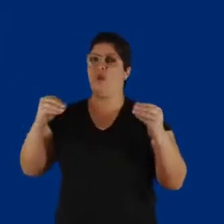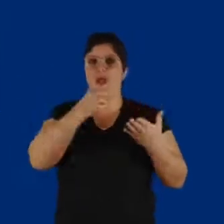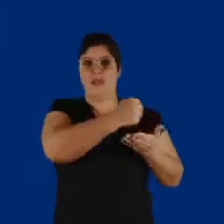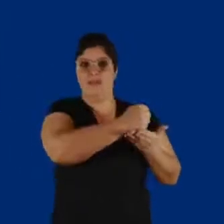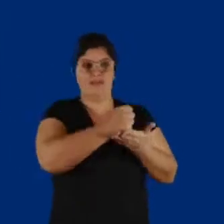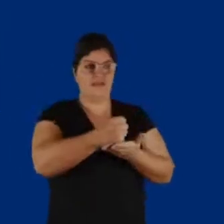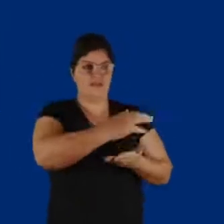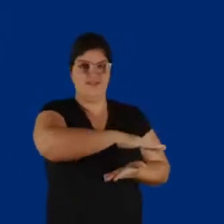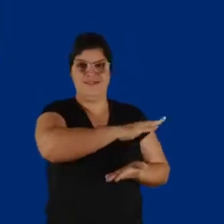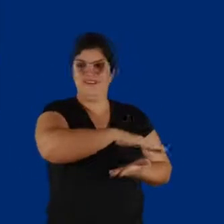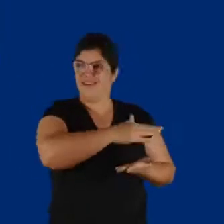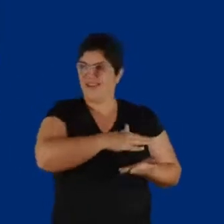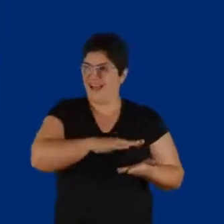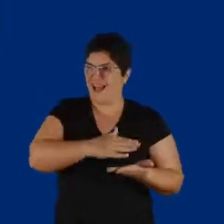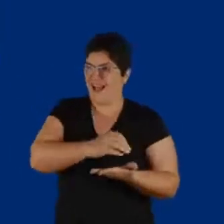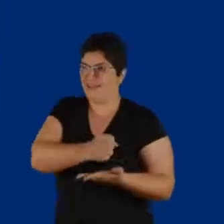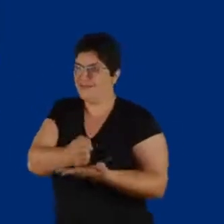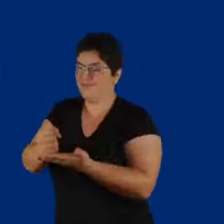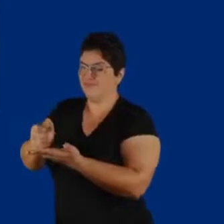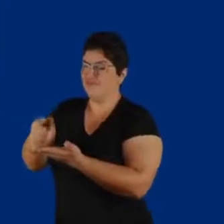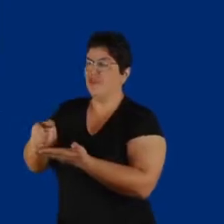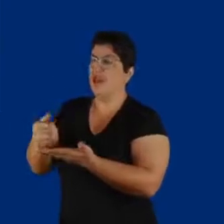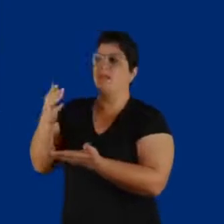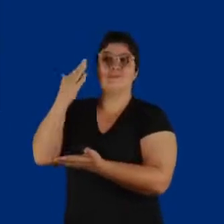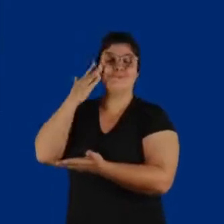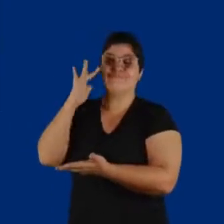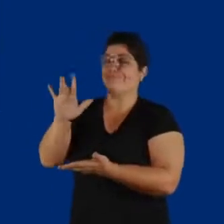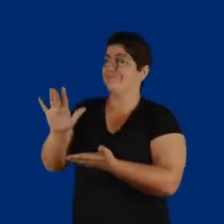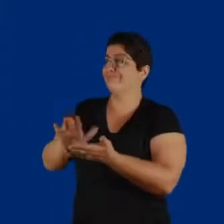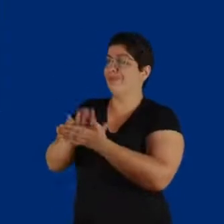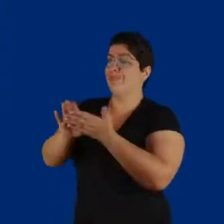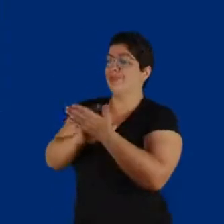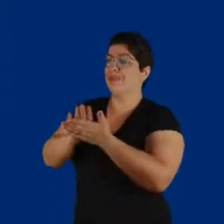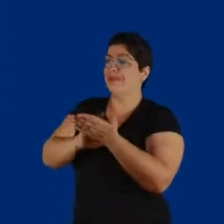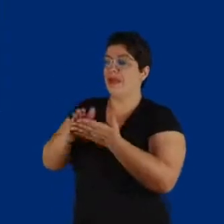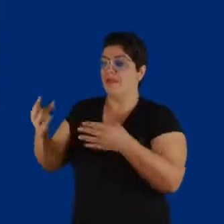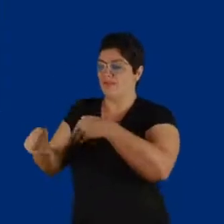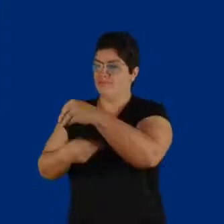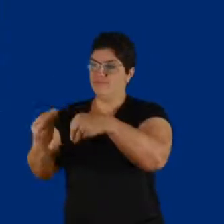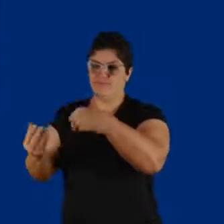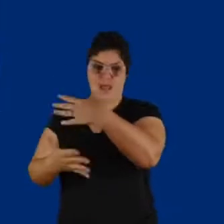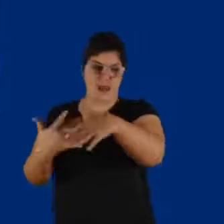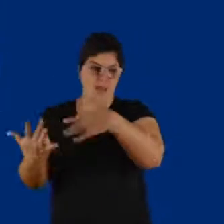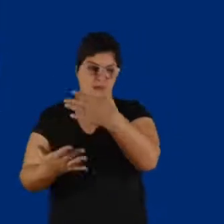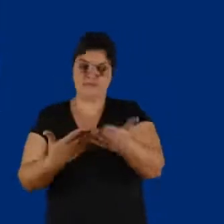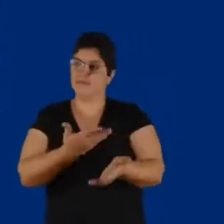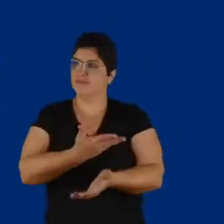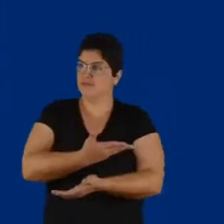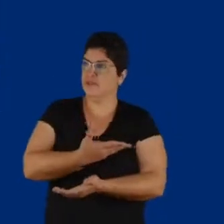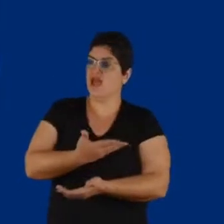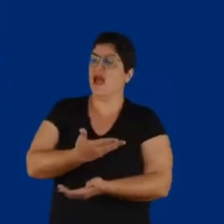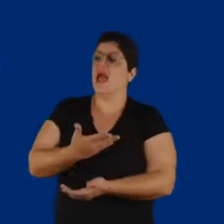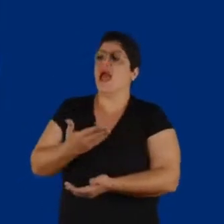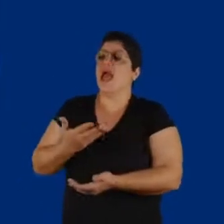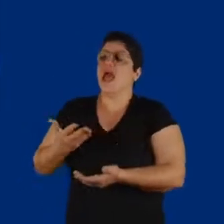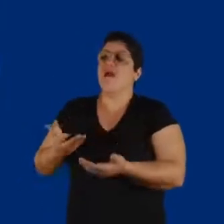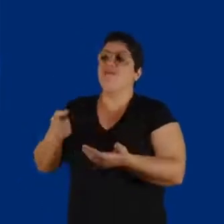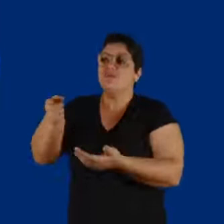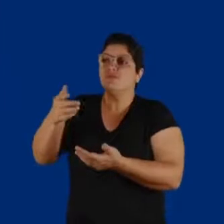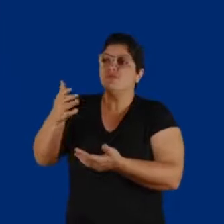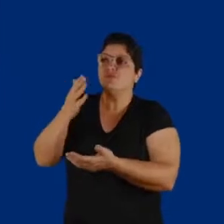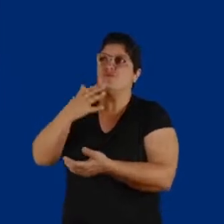isso, estamos começando a fazer uma integração. Essa cura que vem da terra, por exemplo, que é algo indígena,